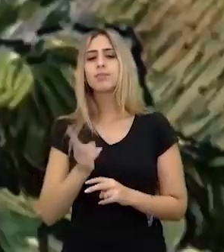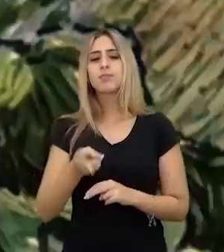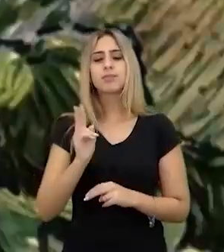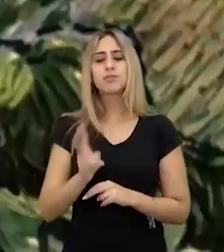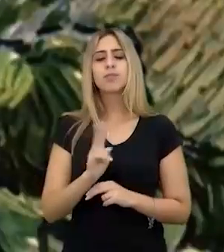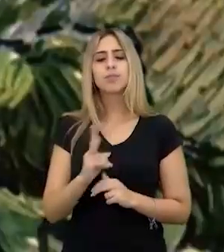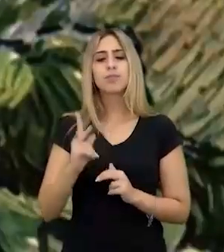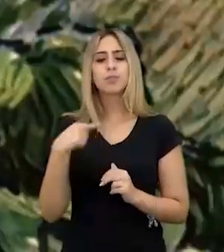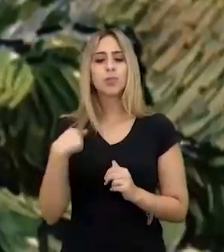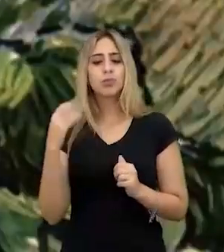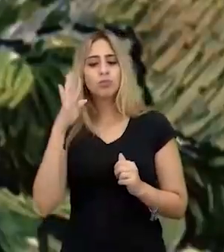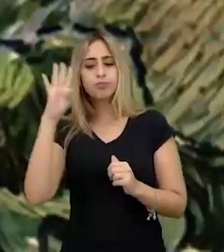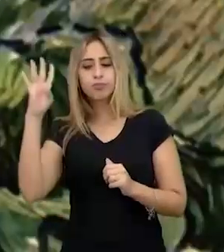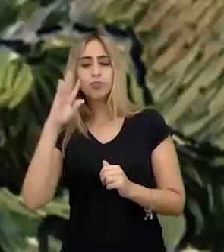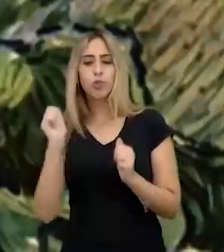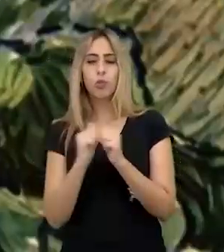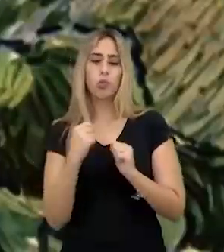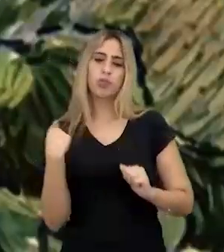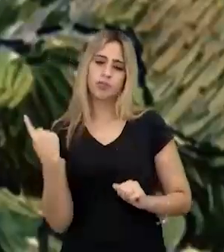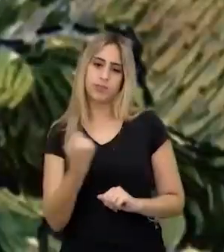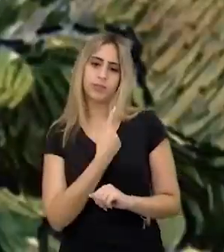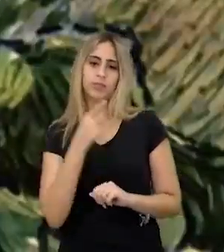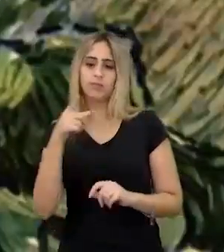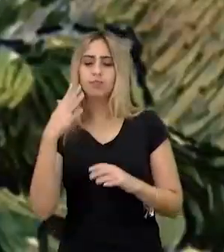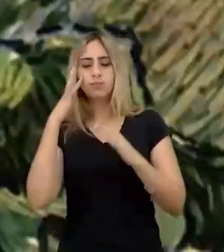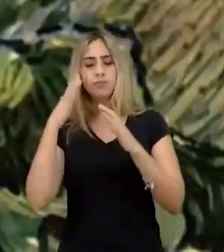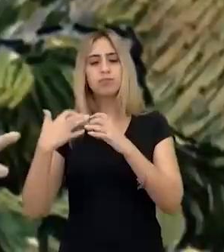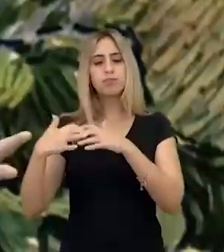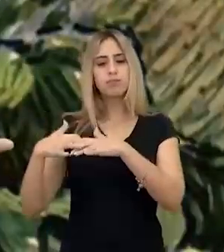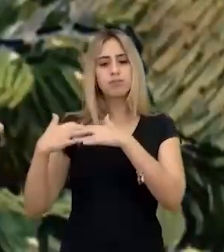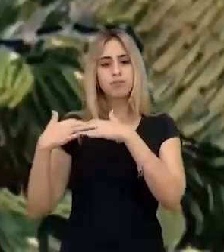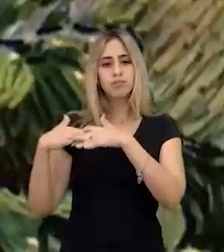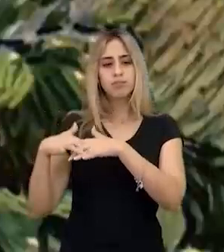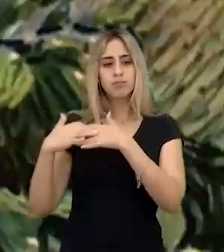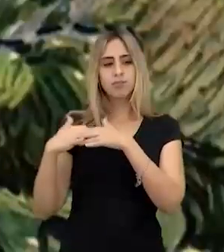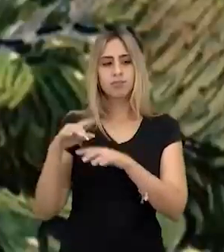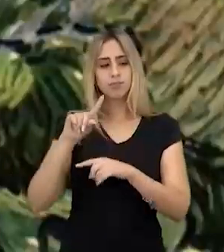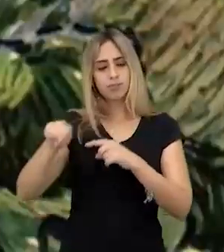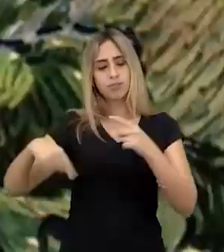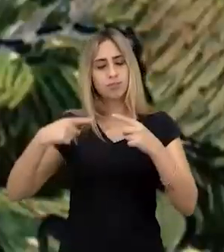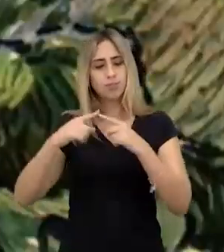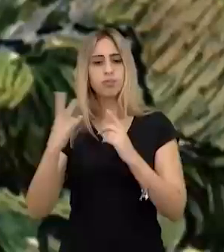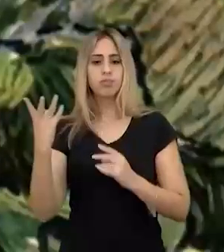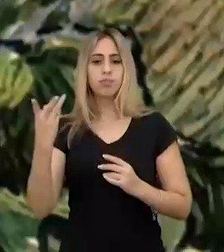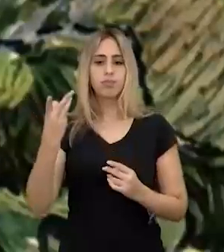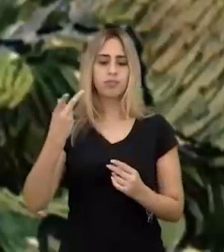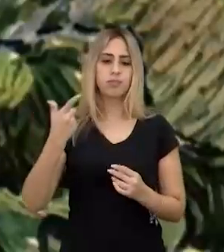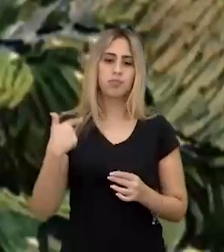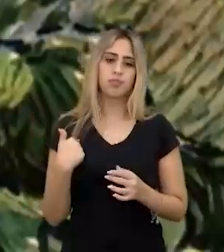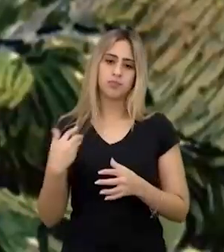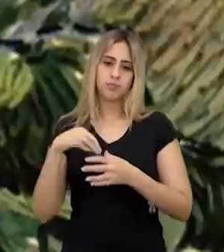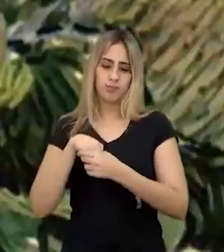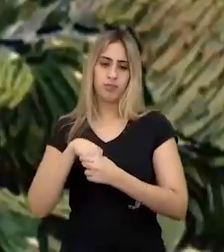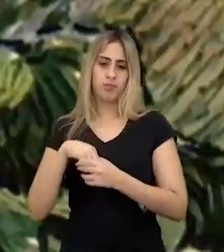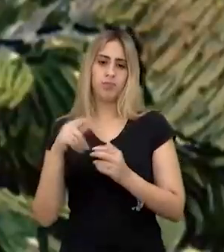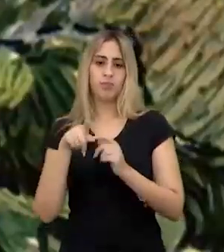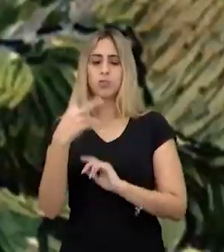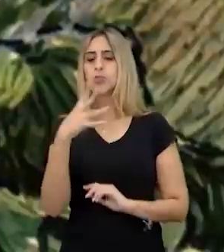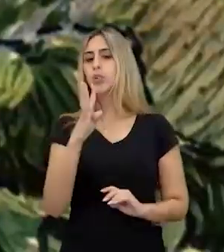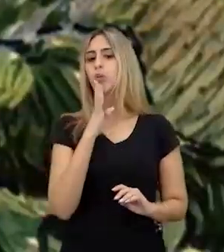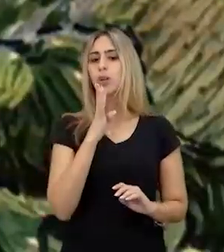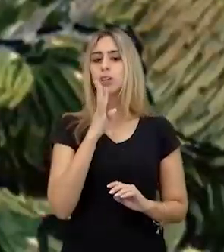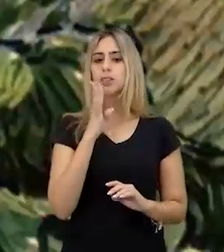filosofando conosco, né? Trazendo a sua linha de pensamento, a subjetividade maravilhosa, embargada aí pelo seu